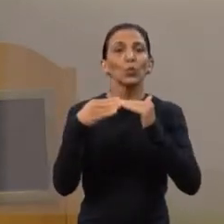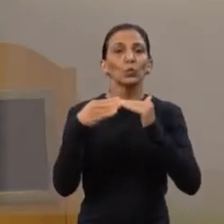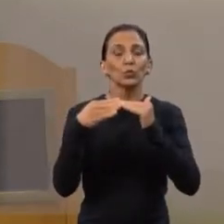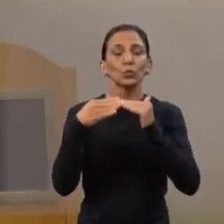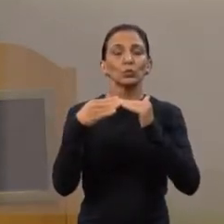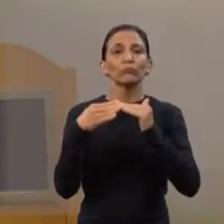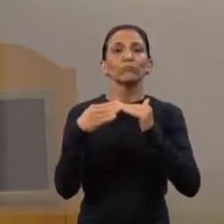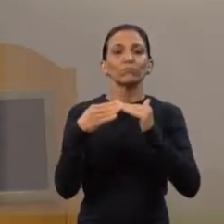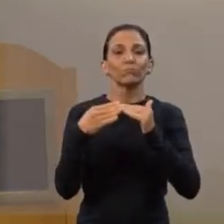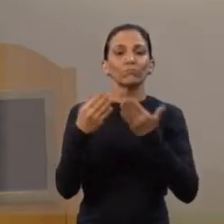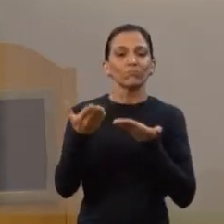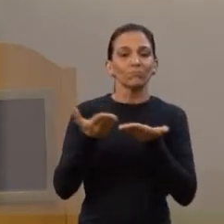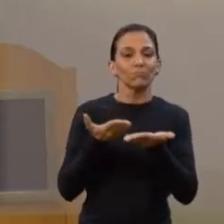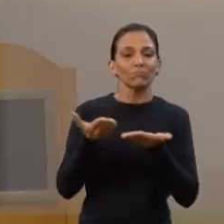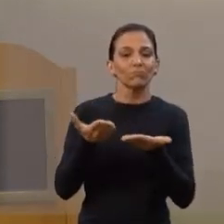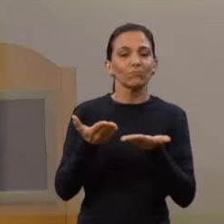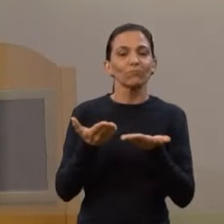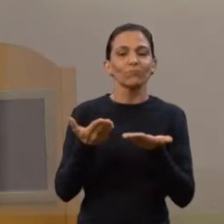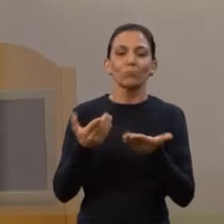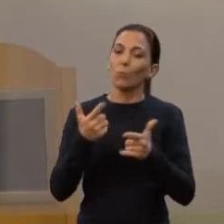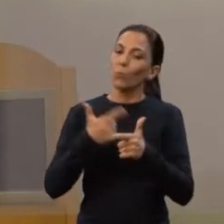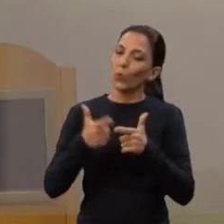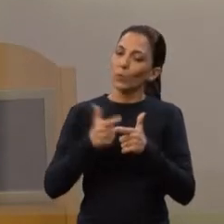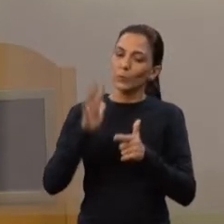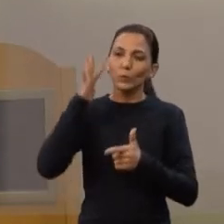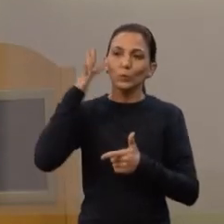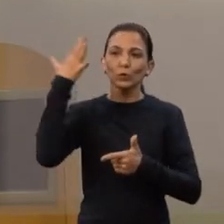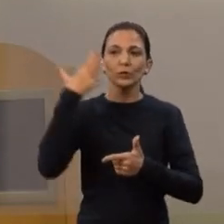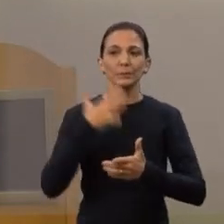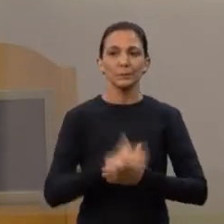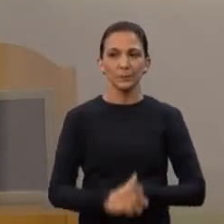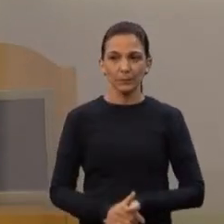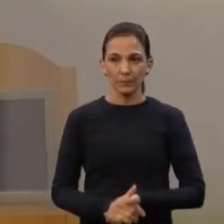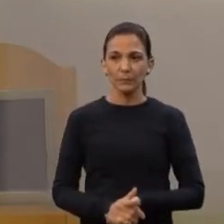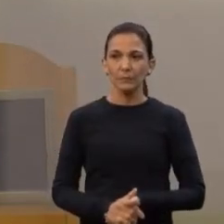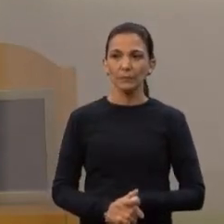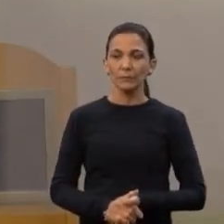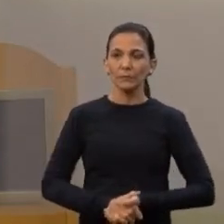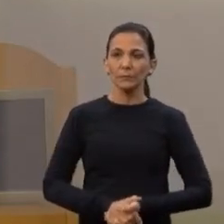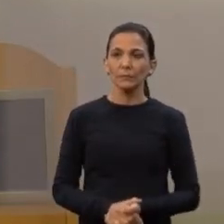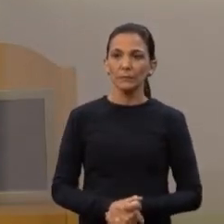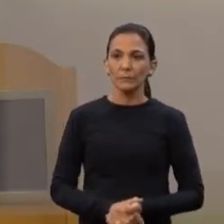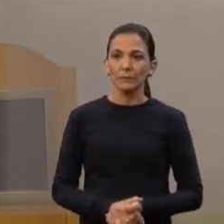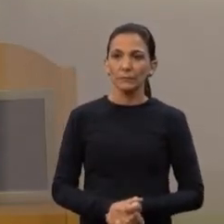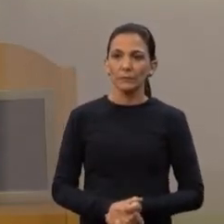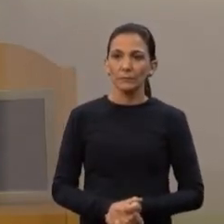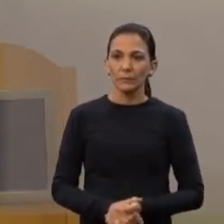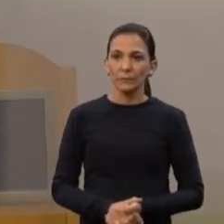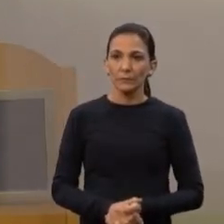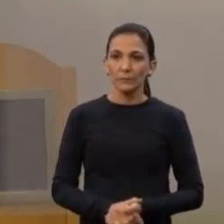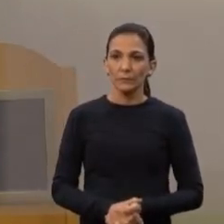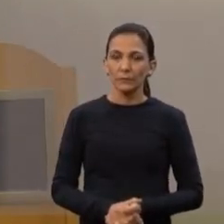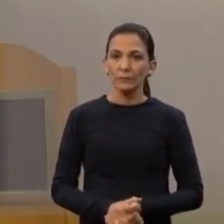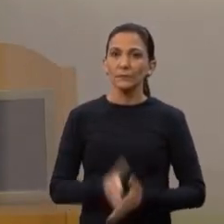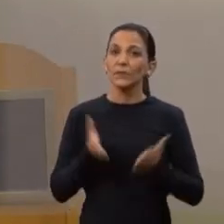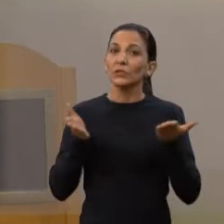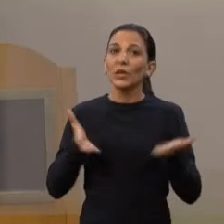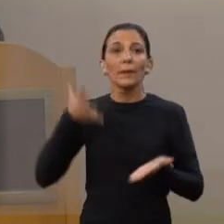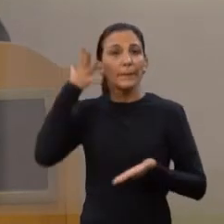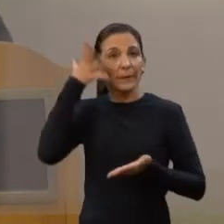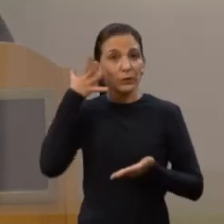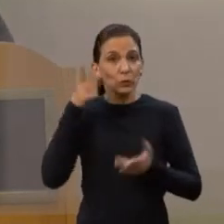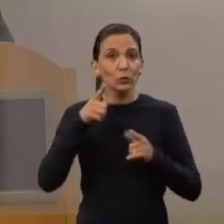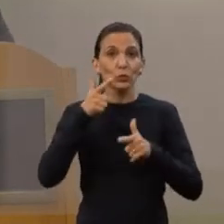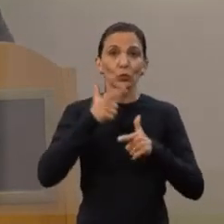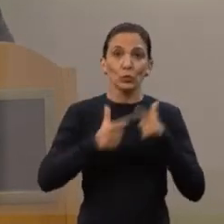que que está na Chácara Flora e é de bater aqui eu já fiz a minha fala né